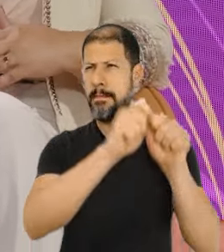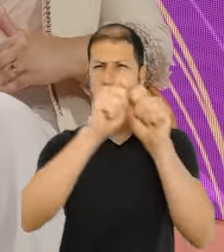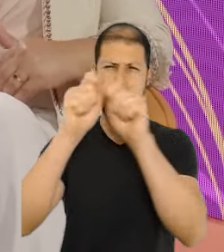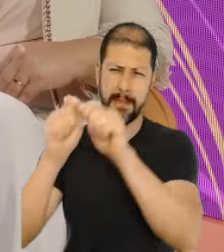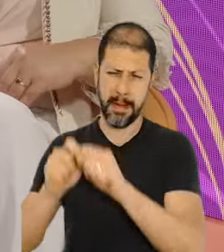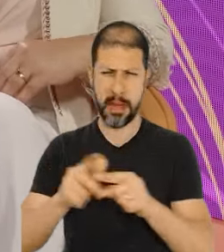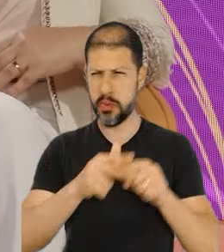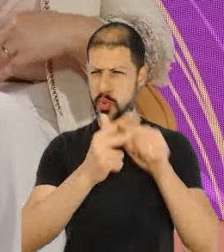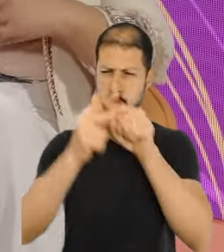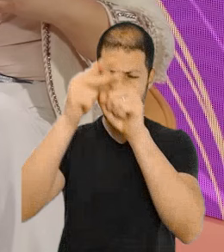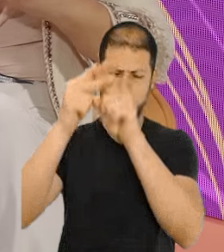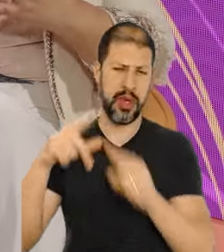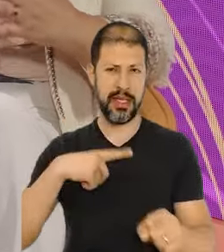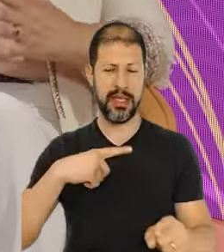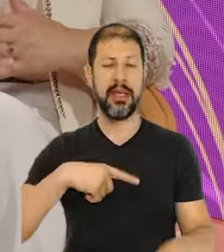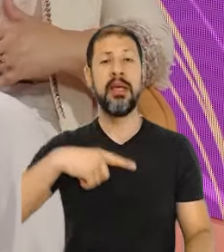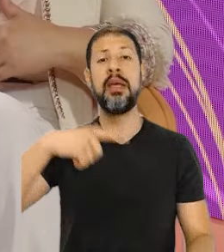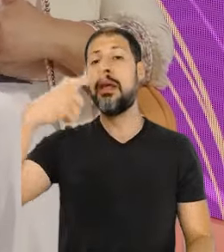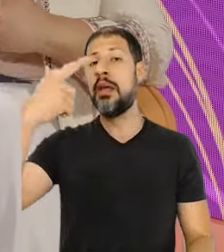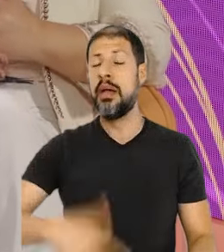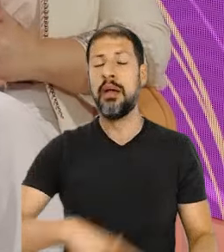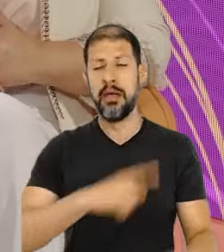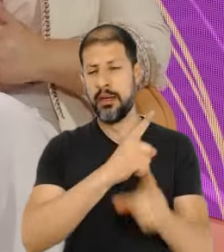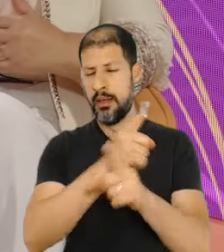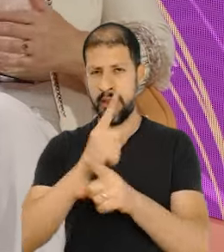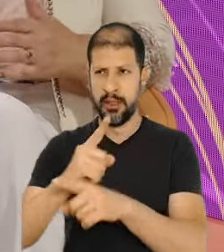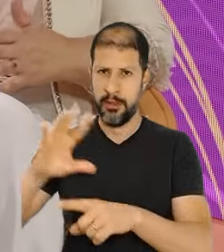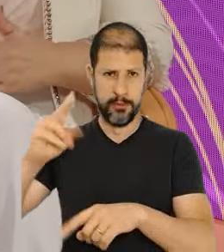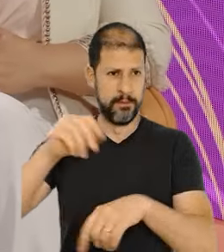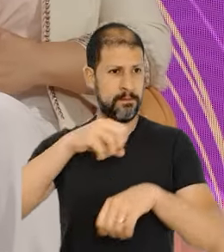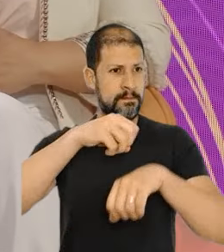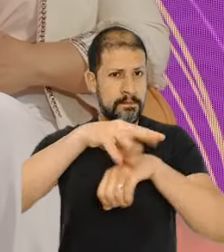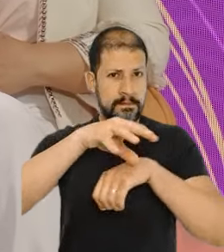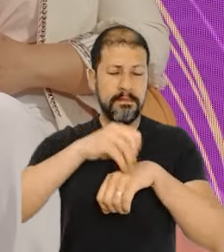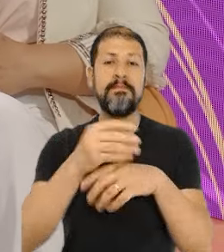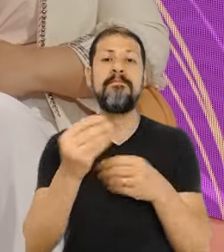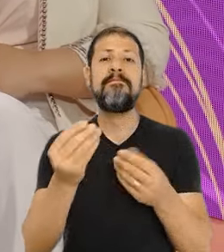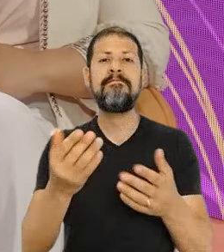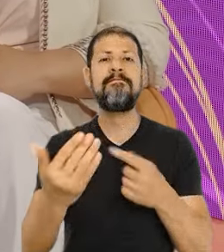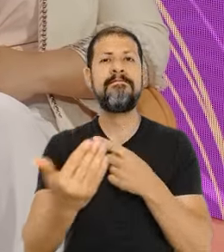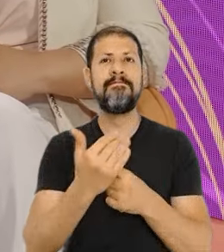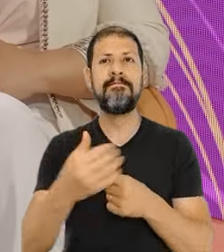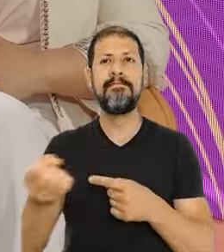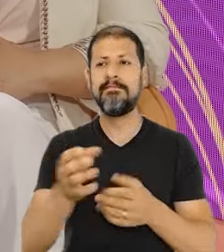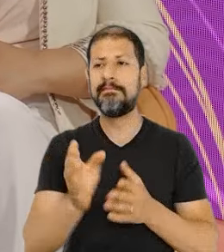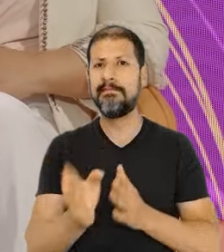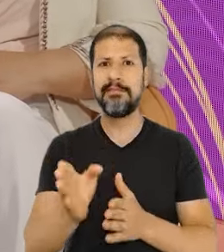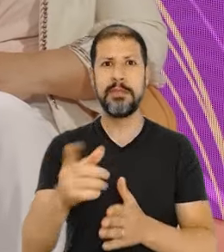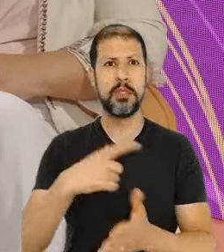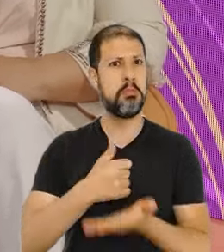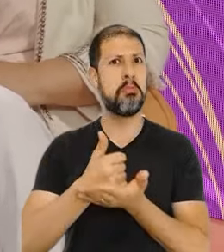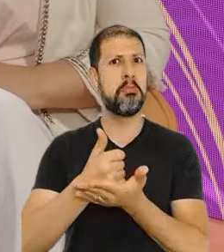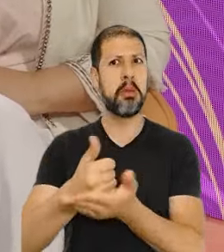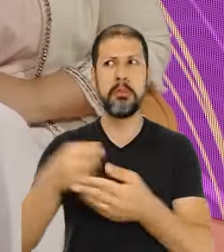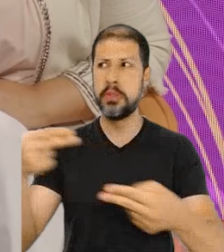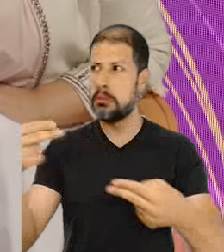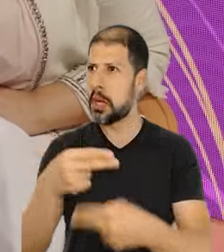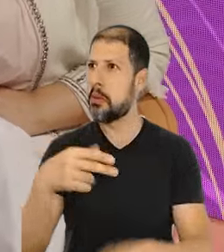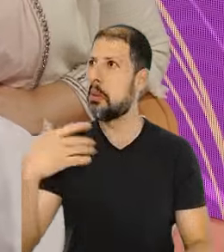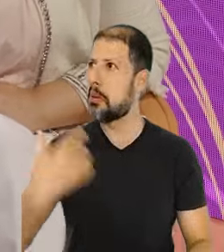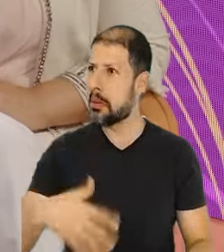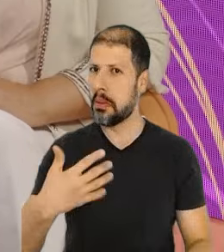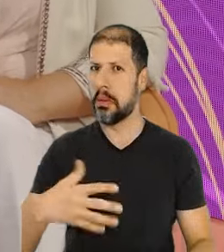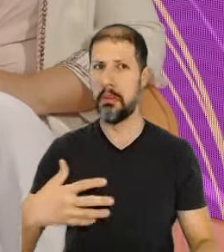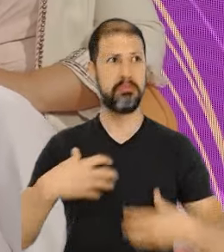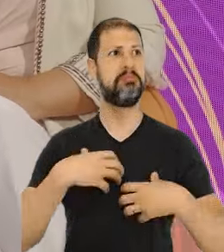vamos fazer a vamos novamente encontrar os Consultores para dar um novo rumo Gente esse prêmio sebrai deu deu a